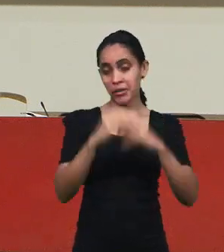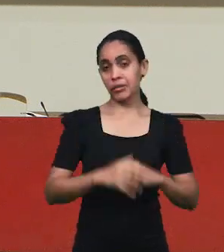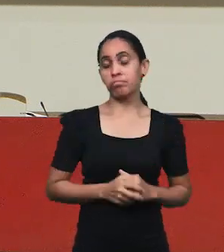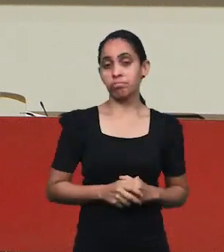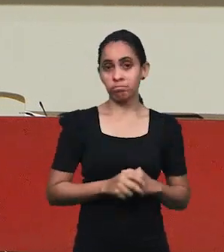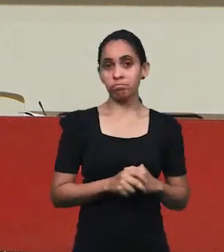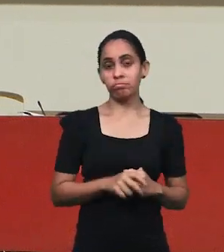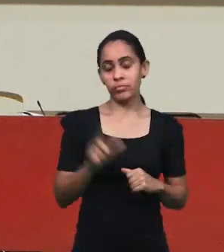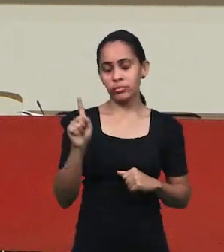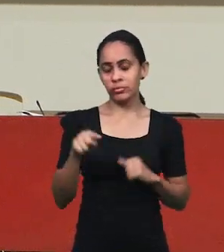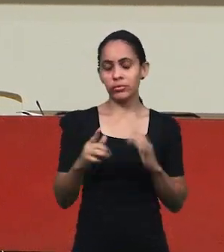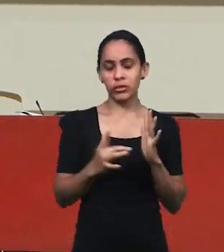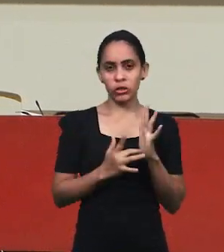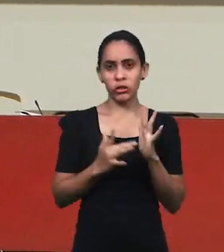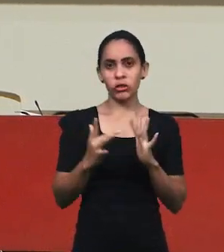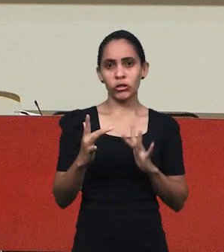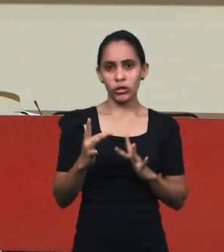faz.